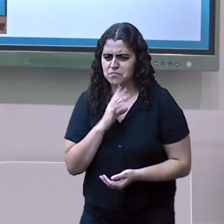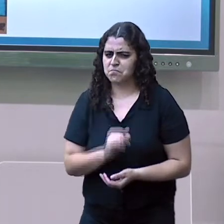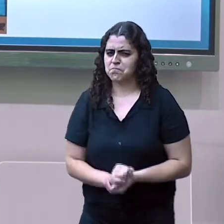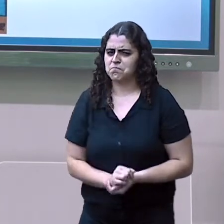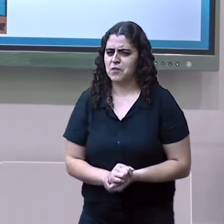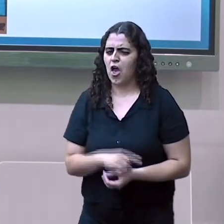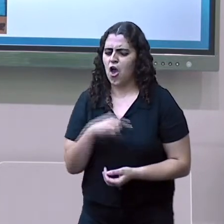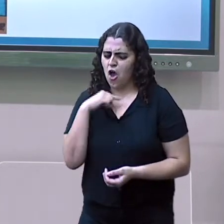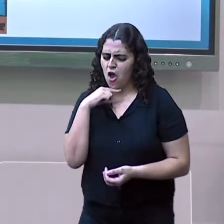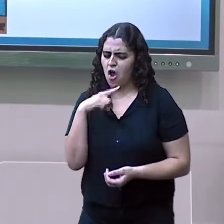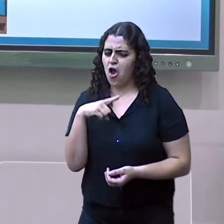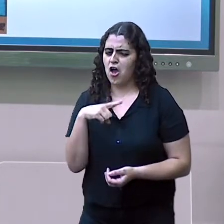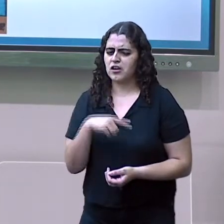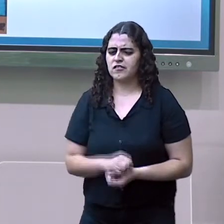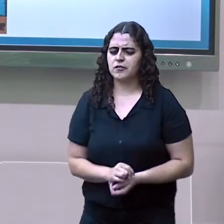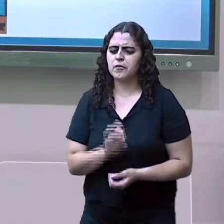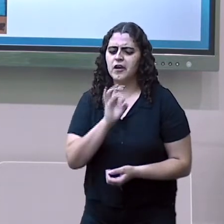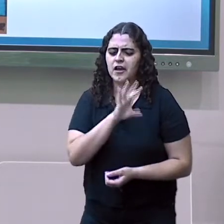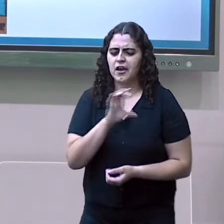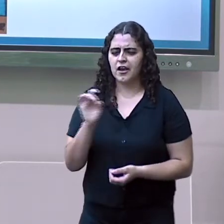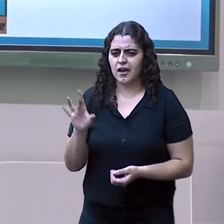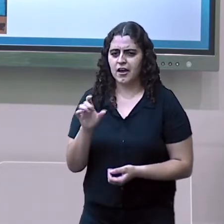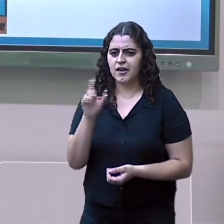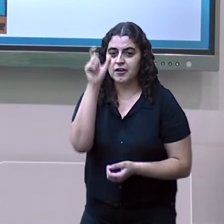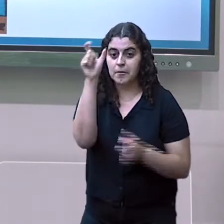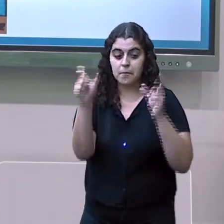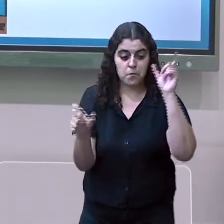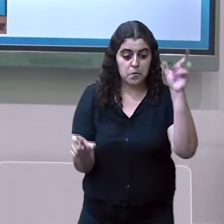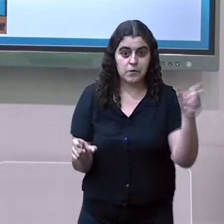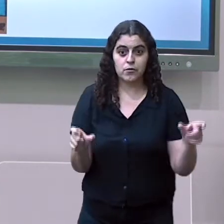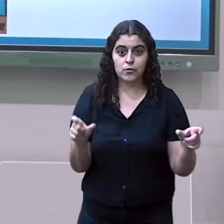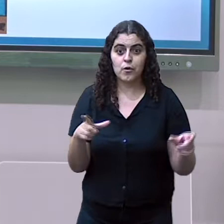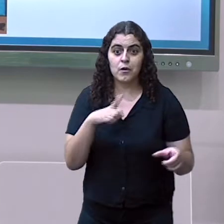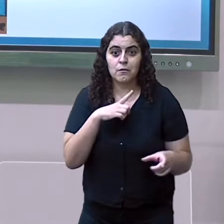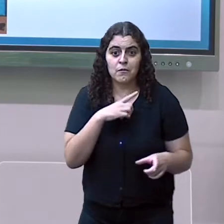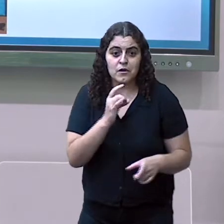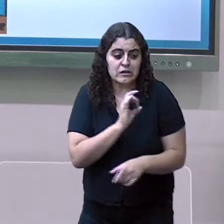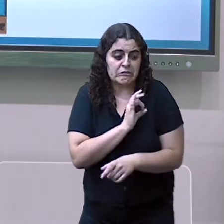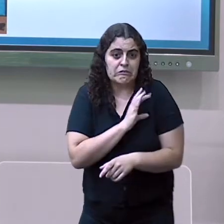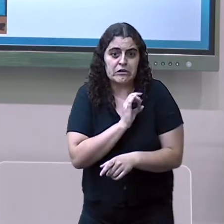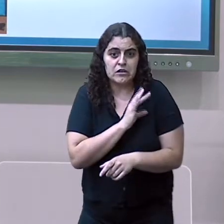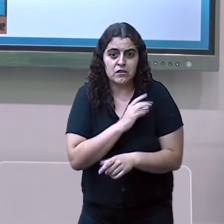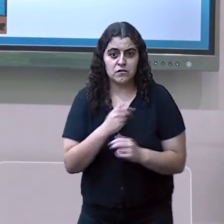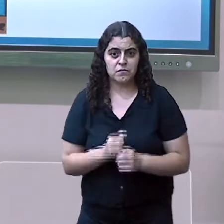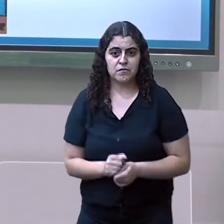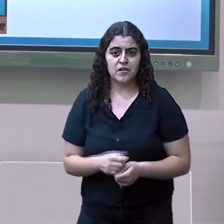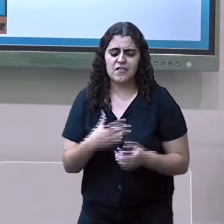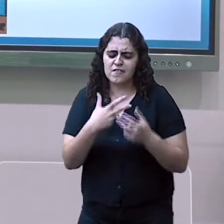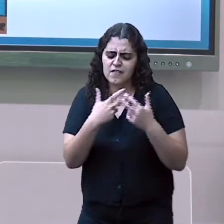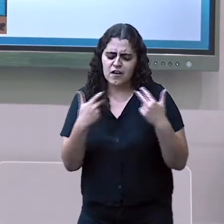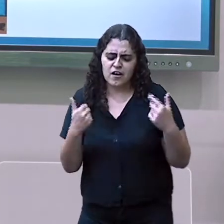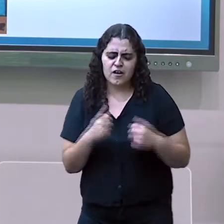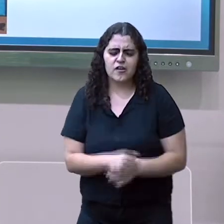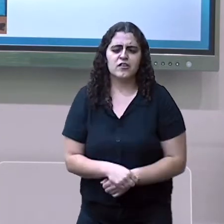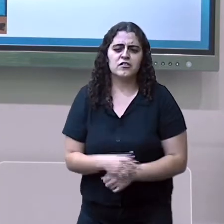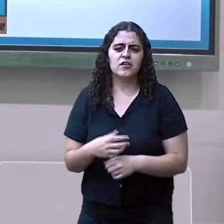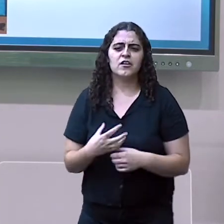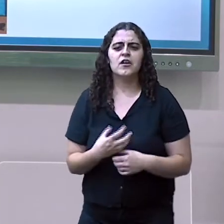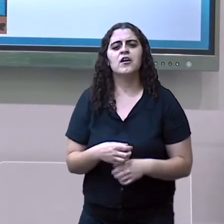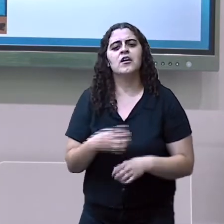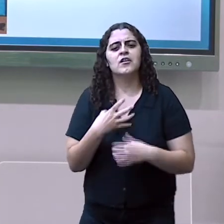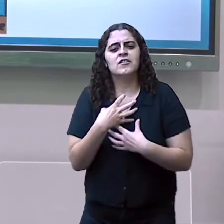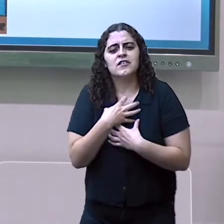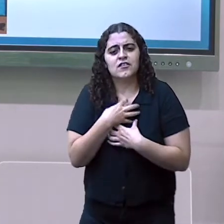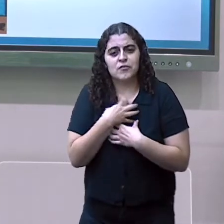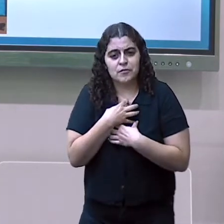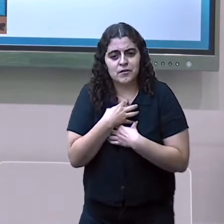Impossível! Todo ser humano tem medo. Todos nós temos diversos sentimentos. E o medo é um